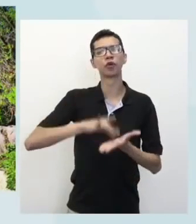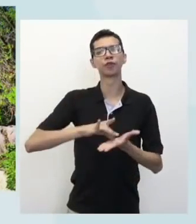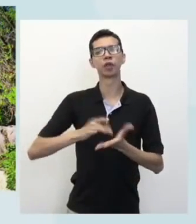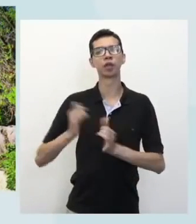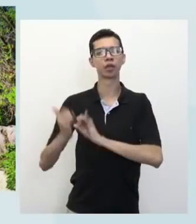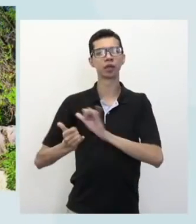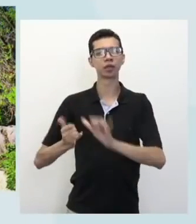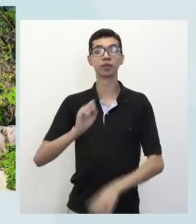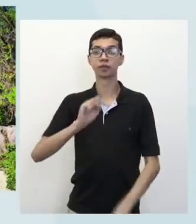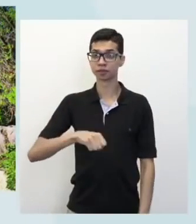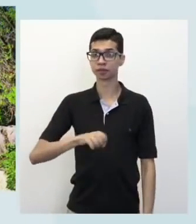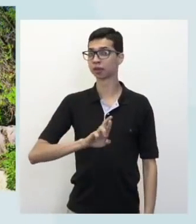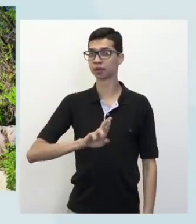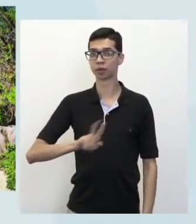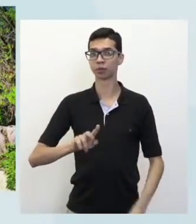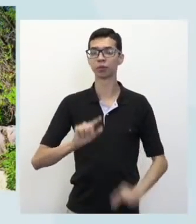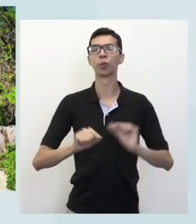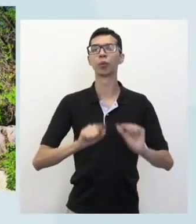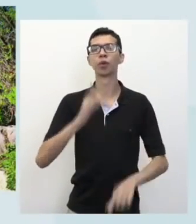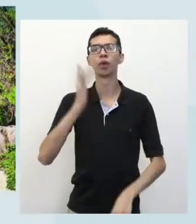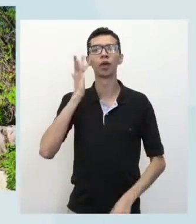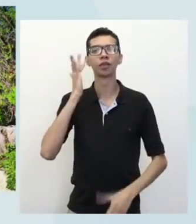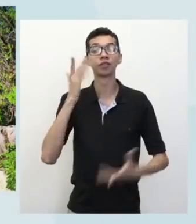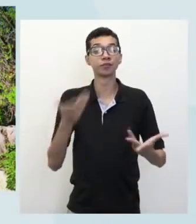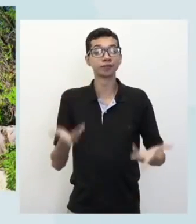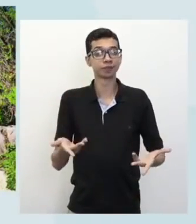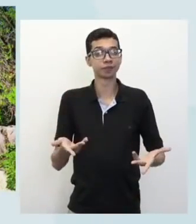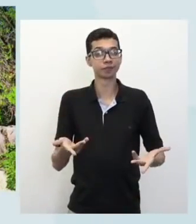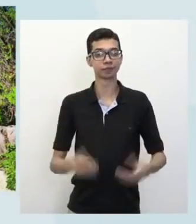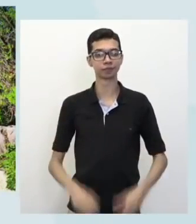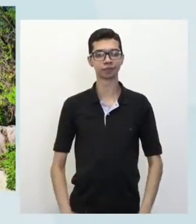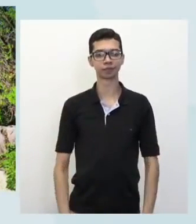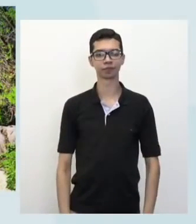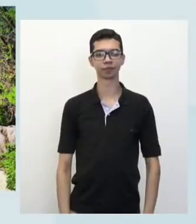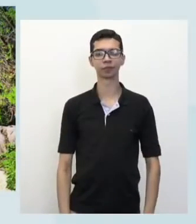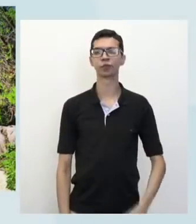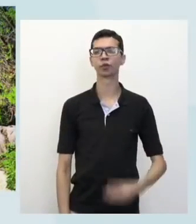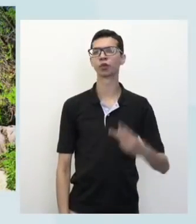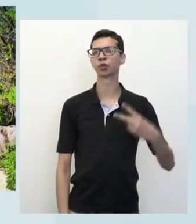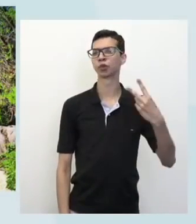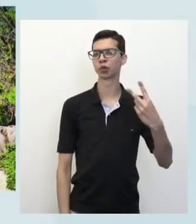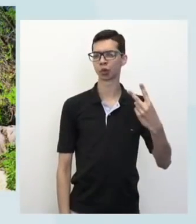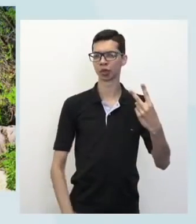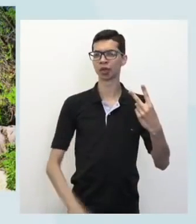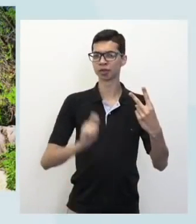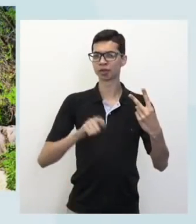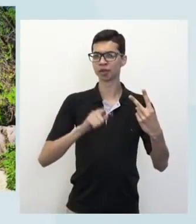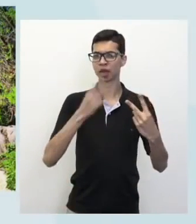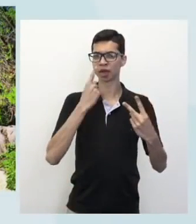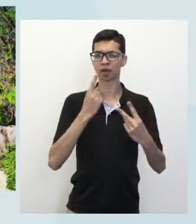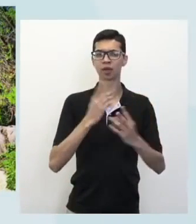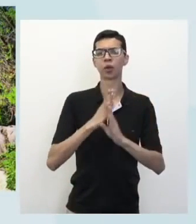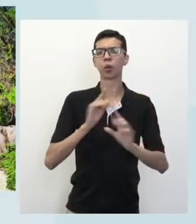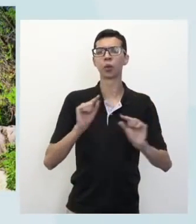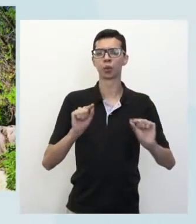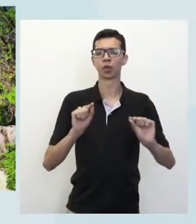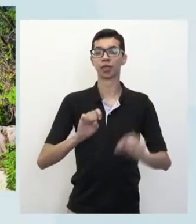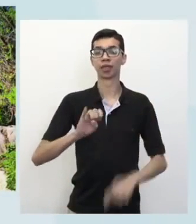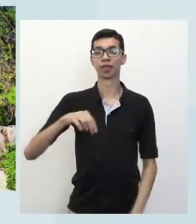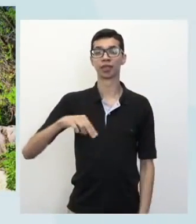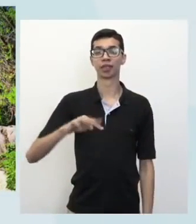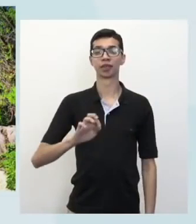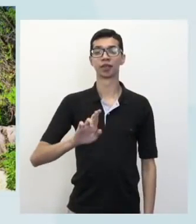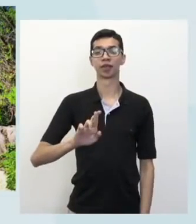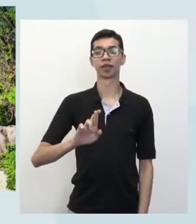ou não é? O que você achou? E aí, é possível identificar intertextualidade nesse texto? Justifica a